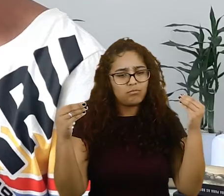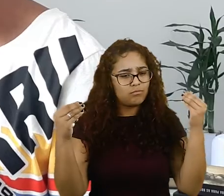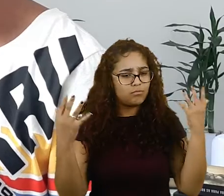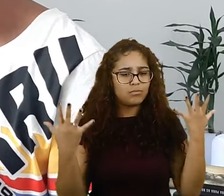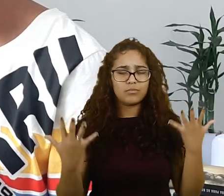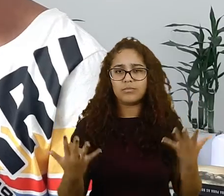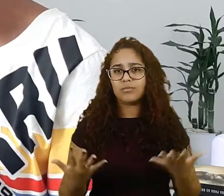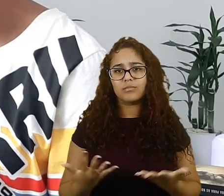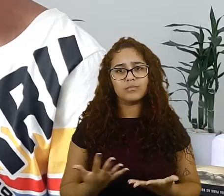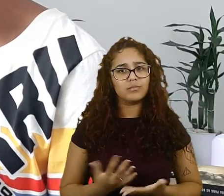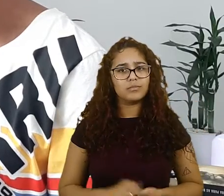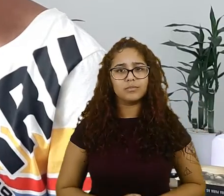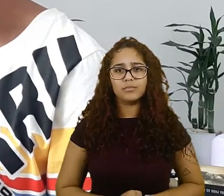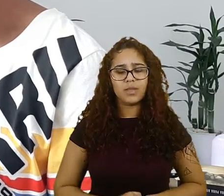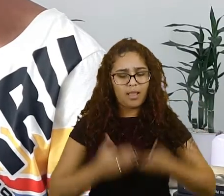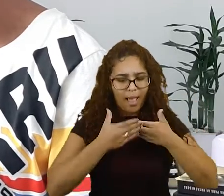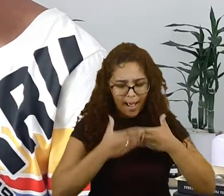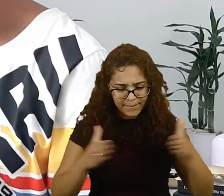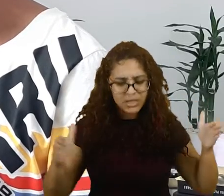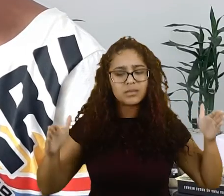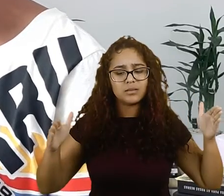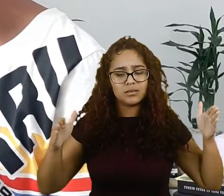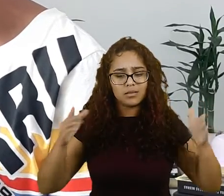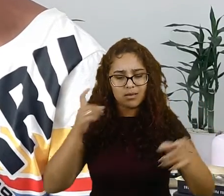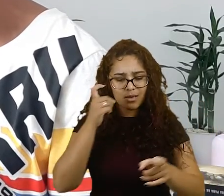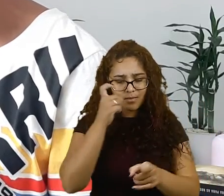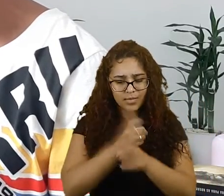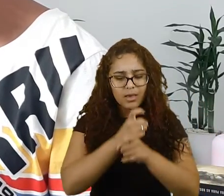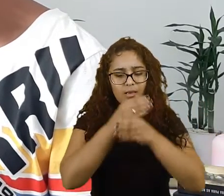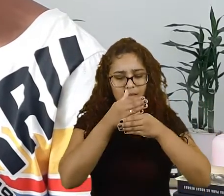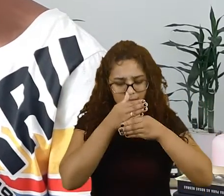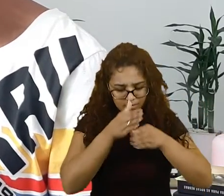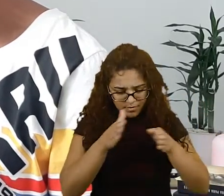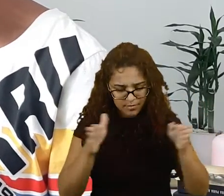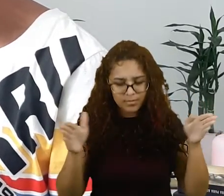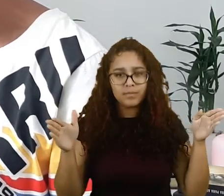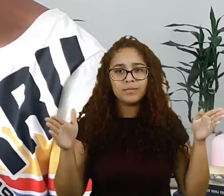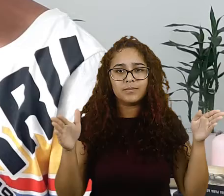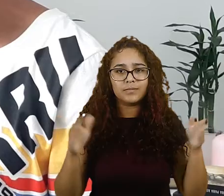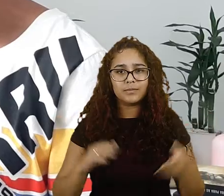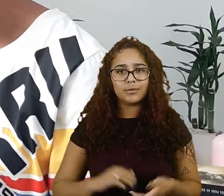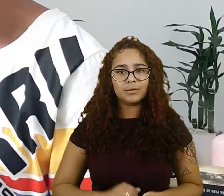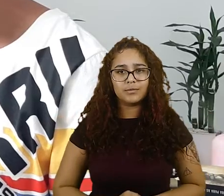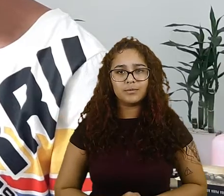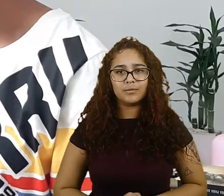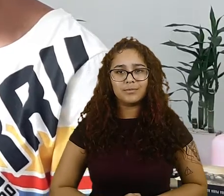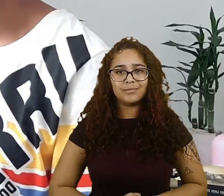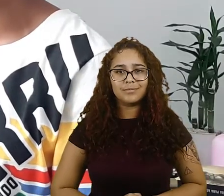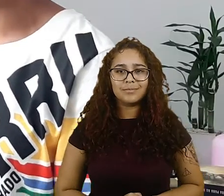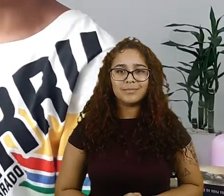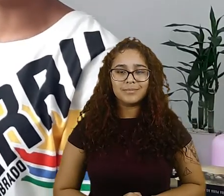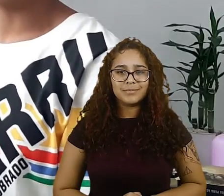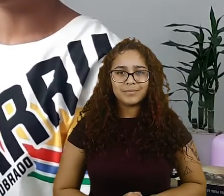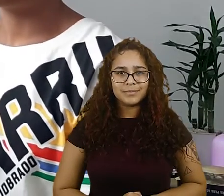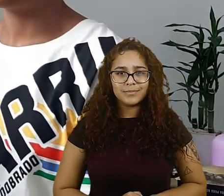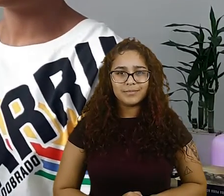voa, vai que some, vai que a terra se tonteia. Abra-te sésamo, e a pedra abre caminho.